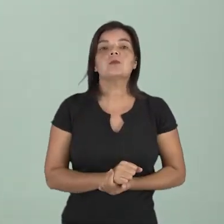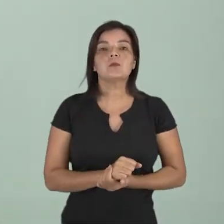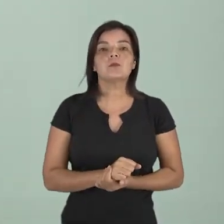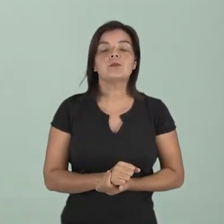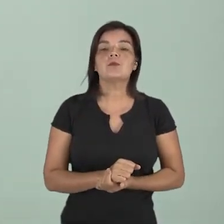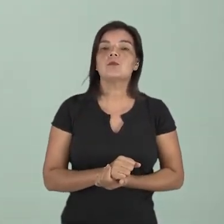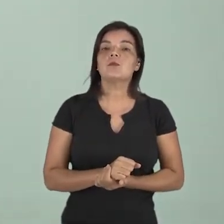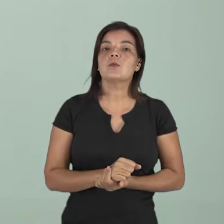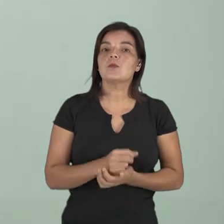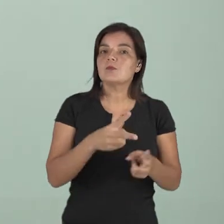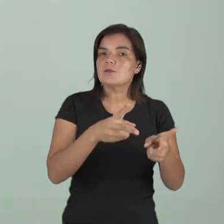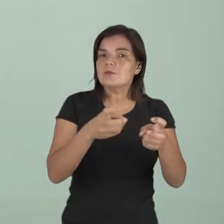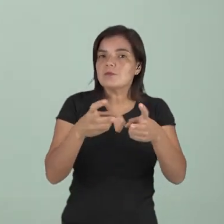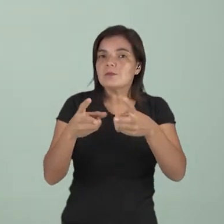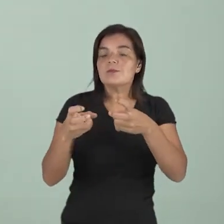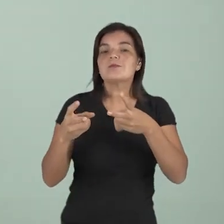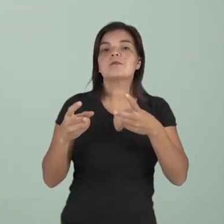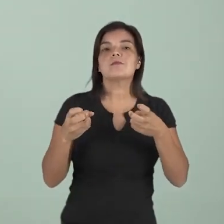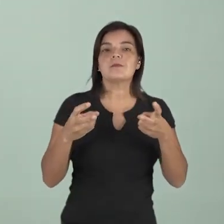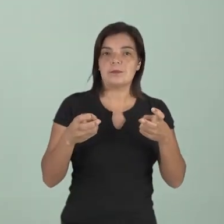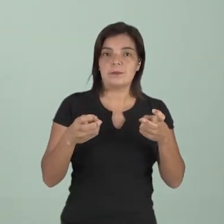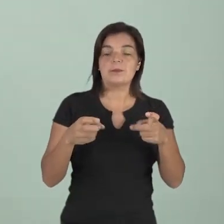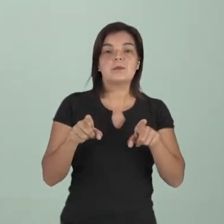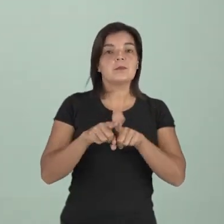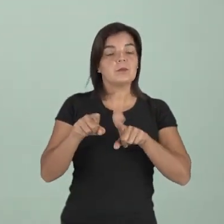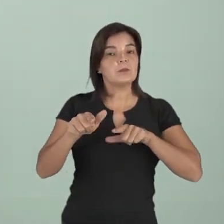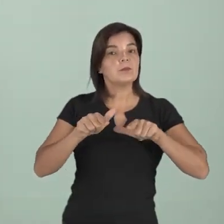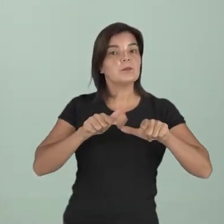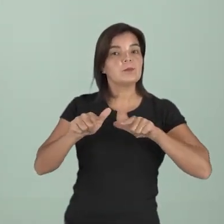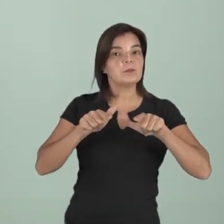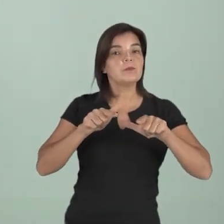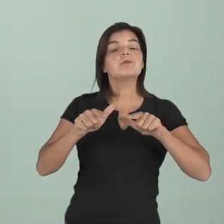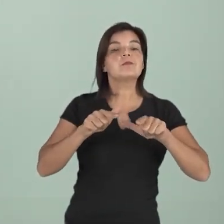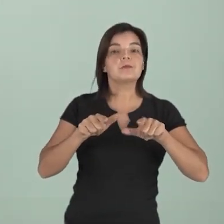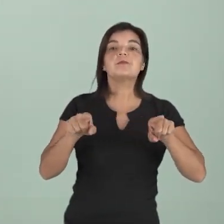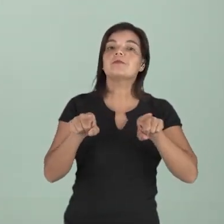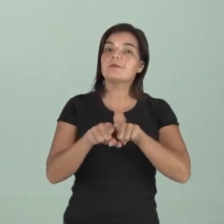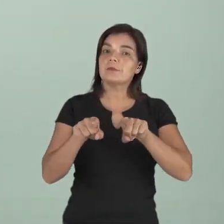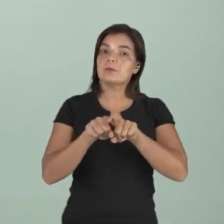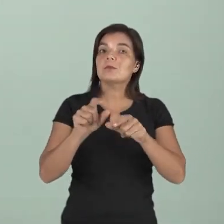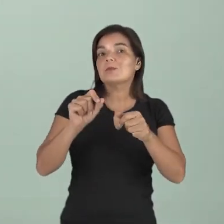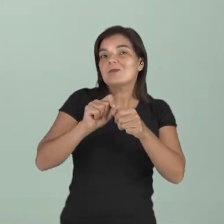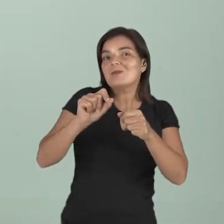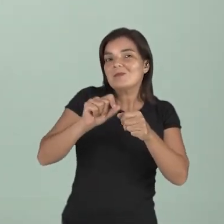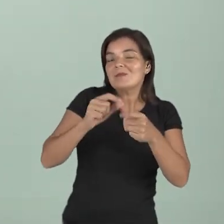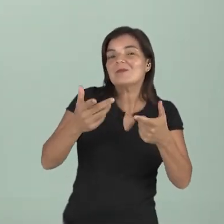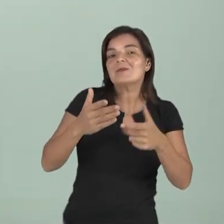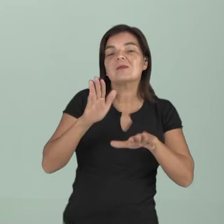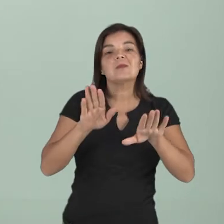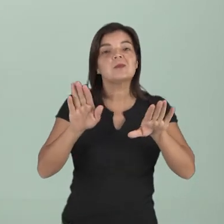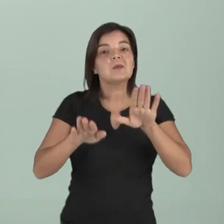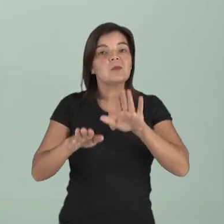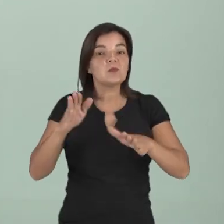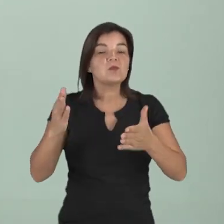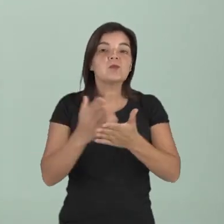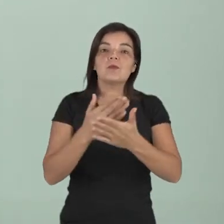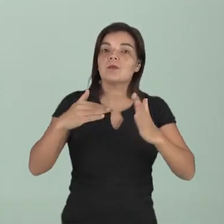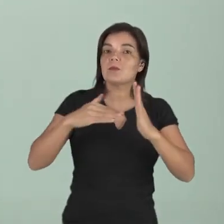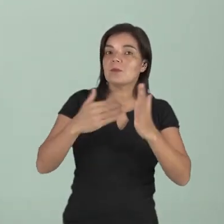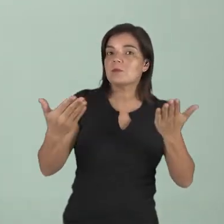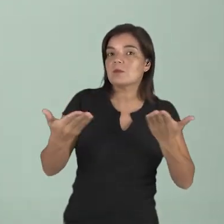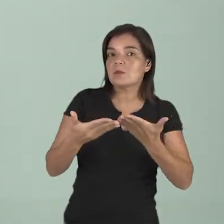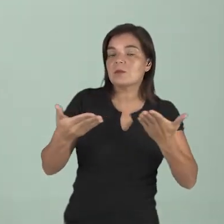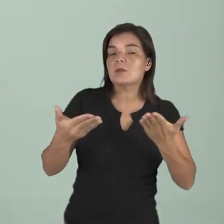foram, logicamente, explorados para trabalhar nessa produção da borracha, e muitos, inclusive, até